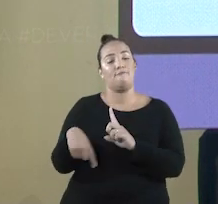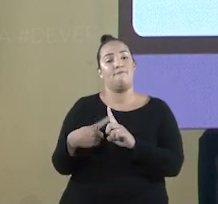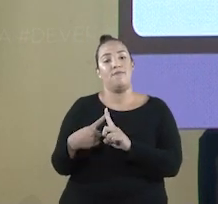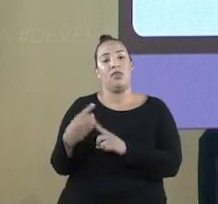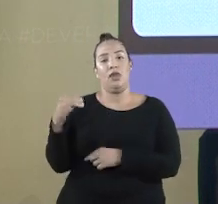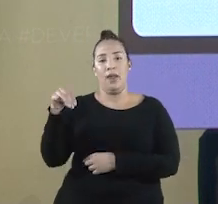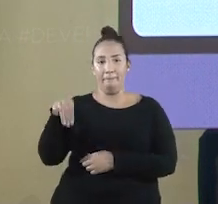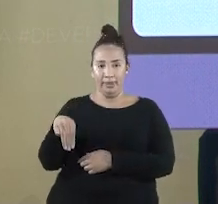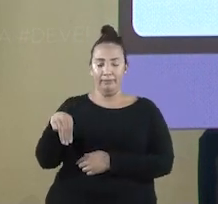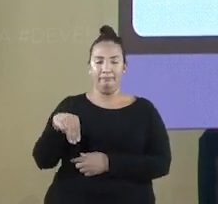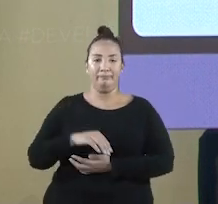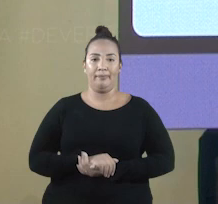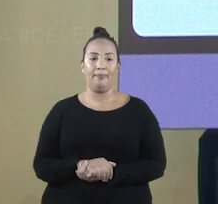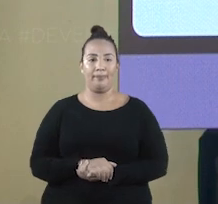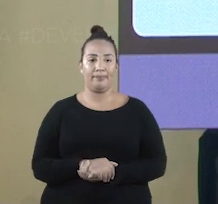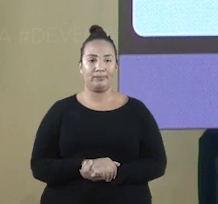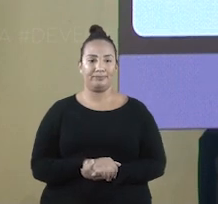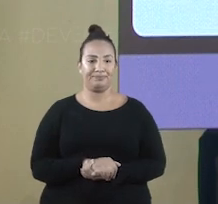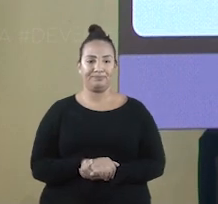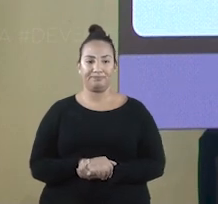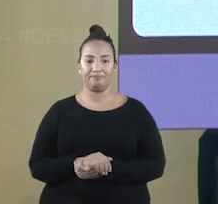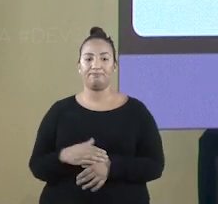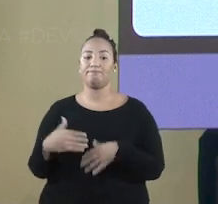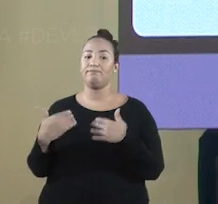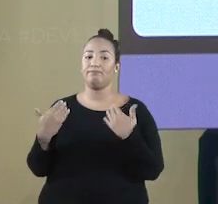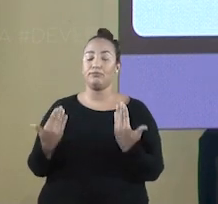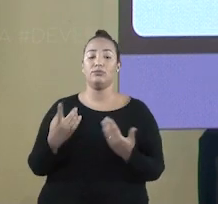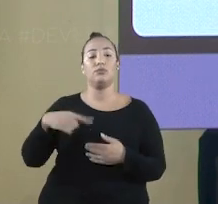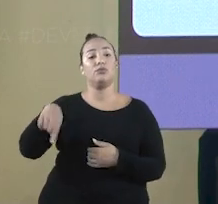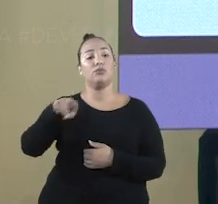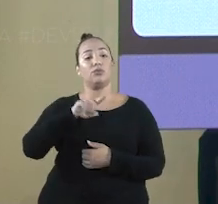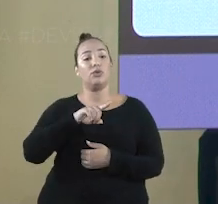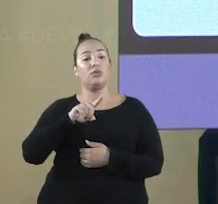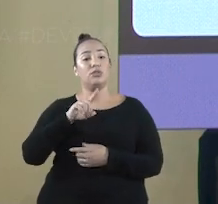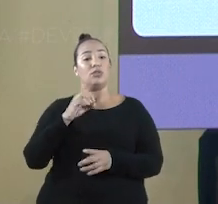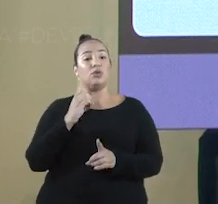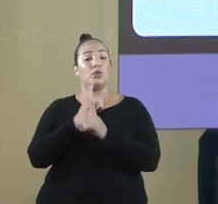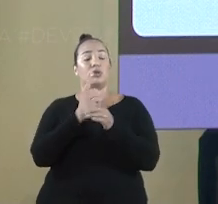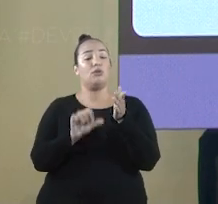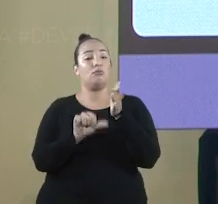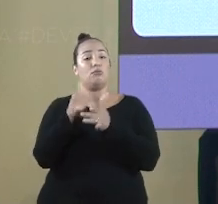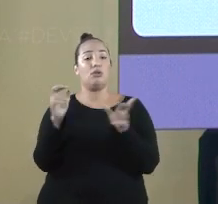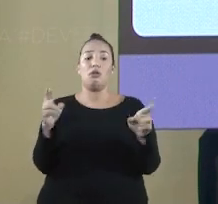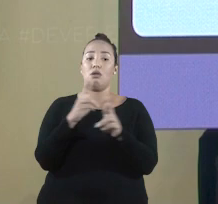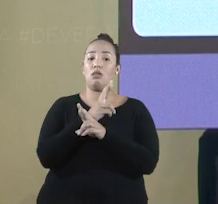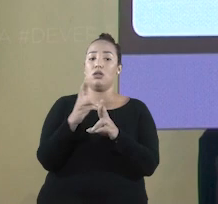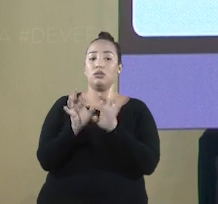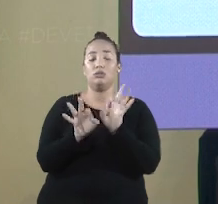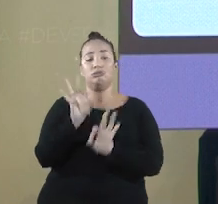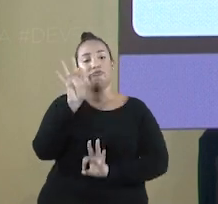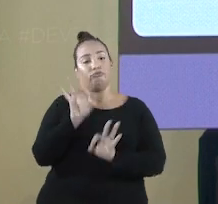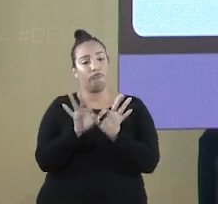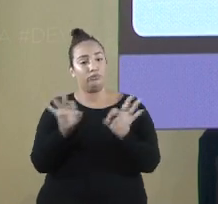igual a A vezes M. Dessa forma, obtemos a primeira relação entre